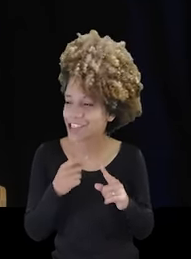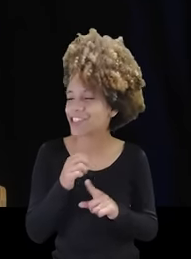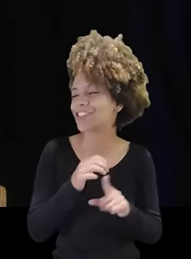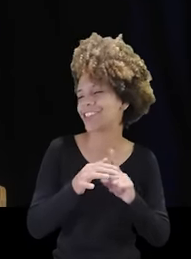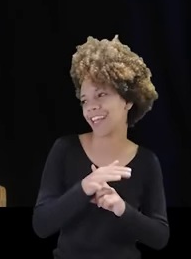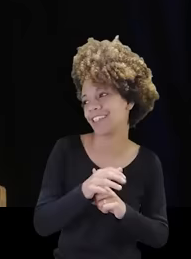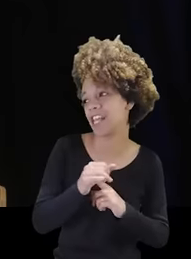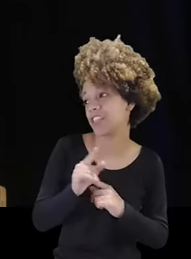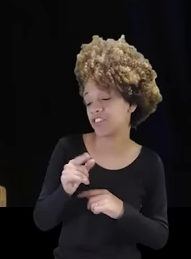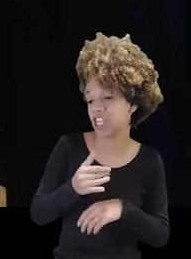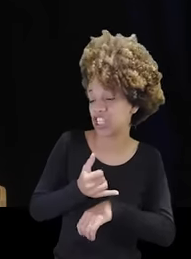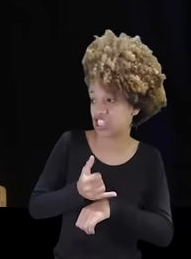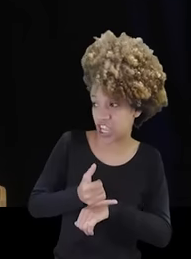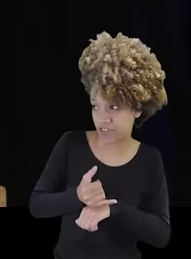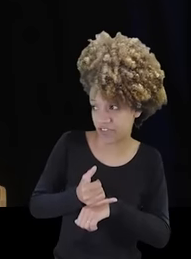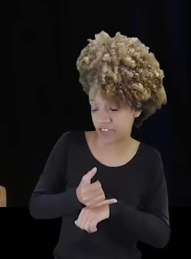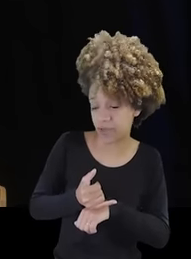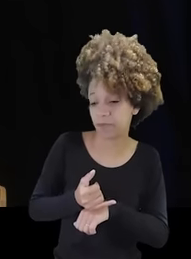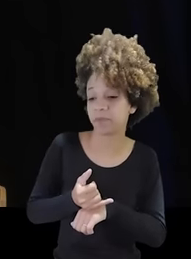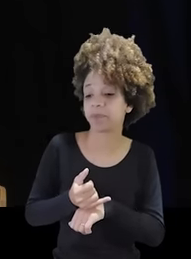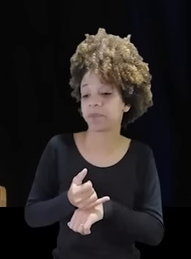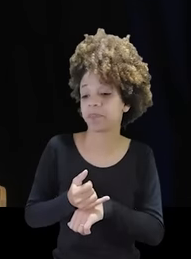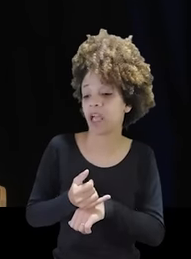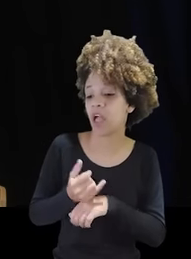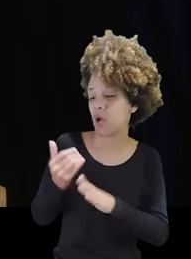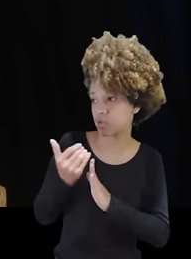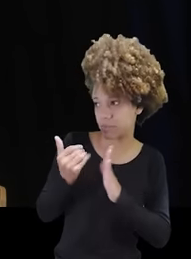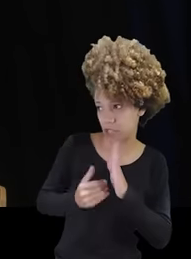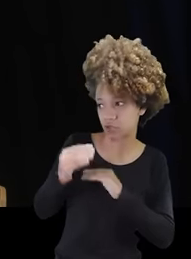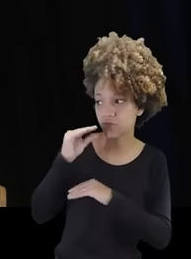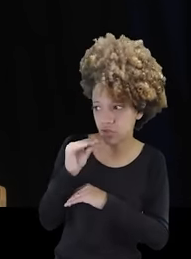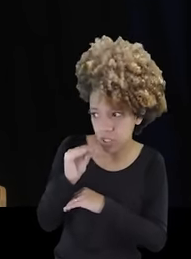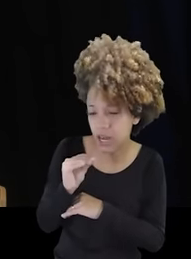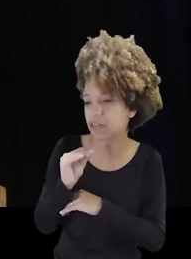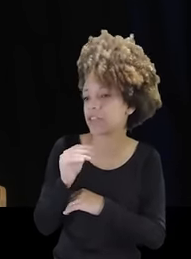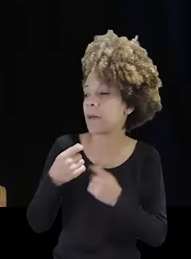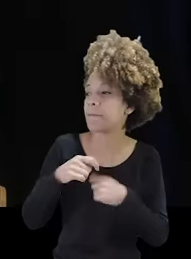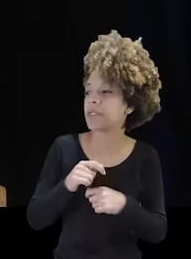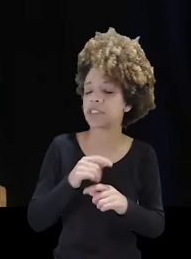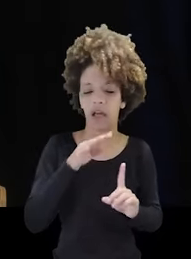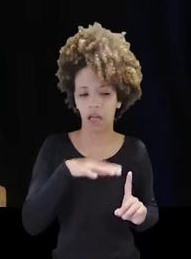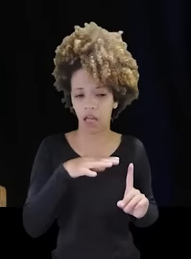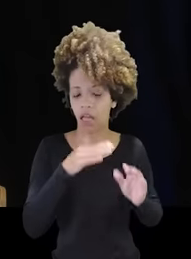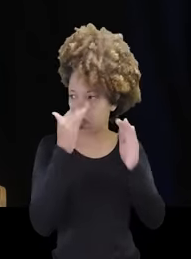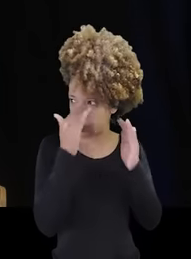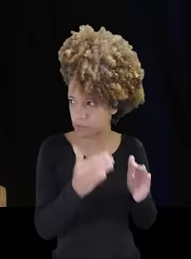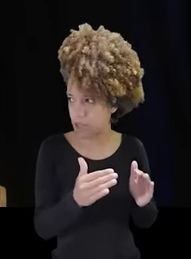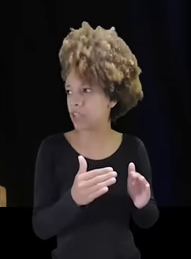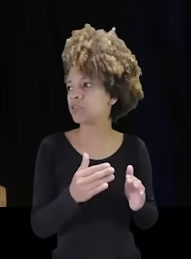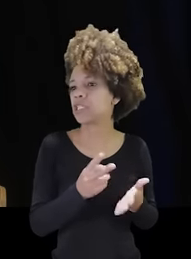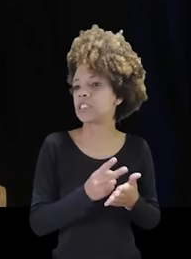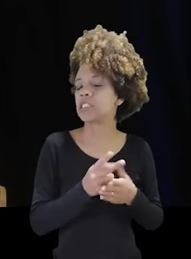de se você é chefe os seus menores né que são os seus funcionários eles têm que te tratar com muito respeito